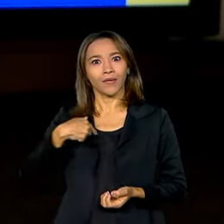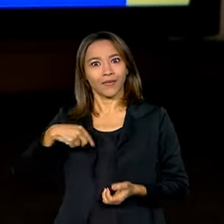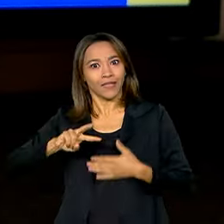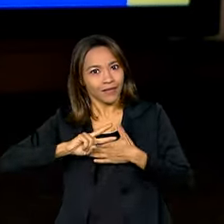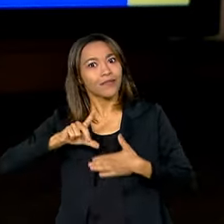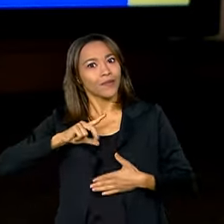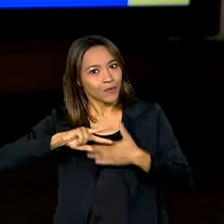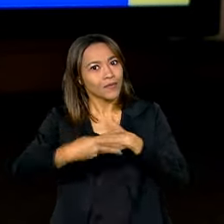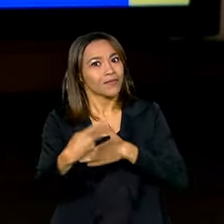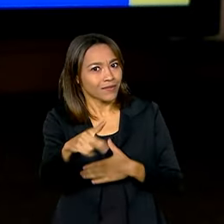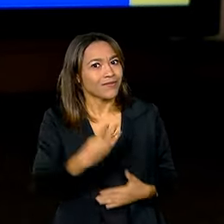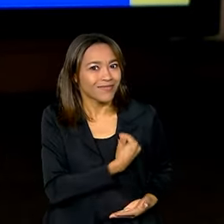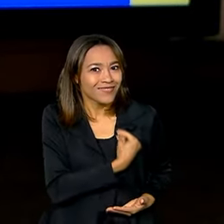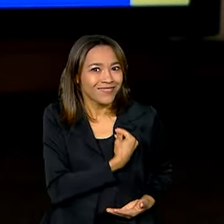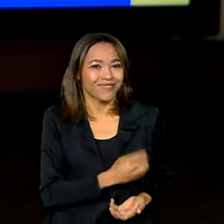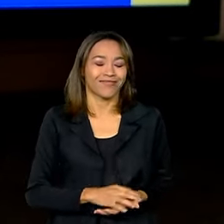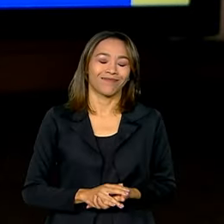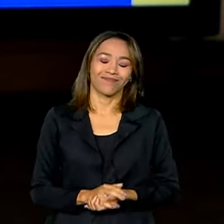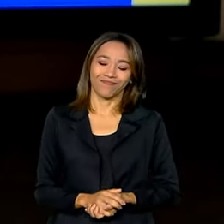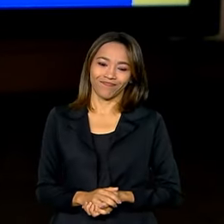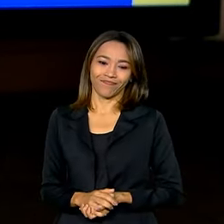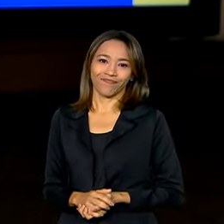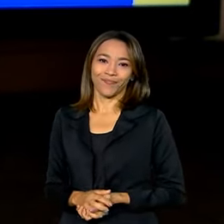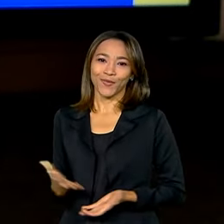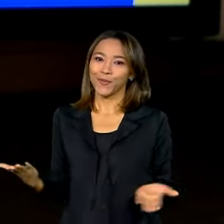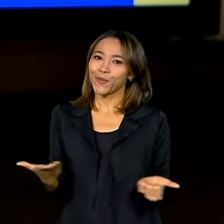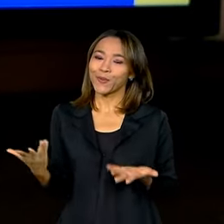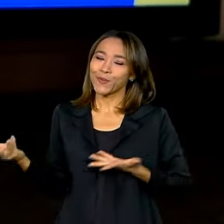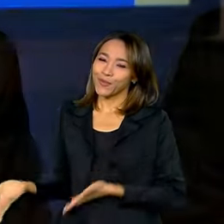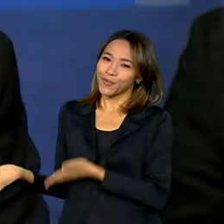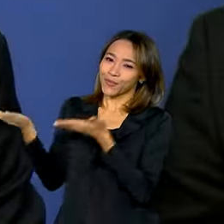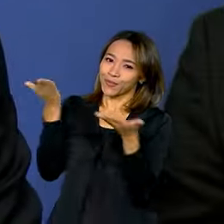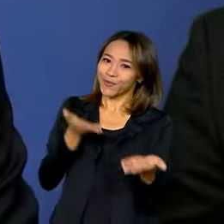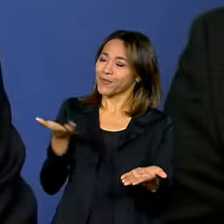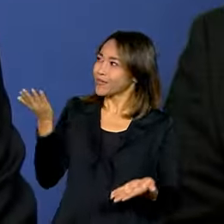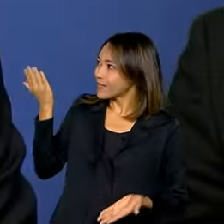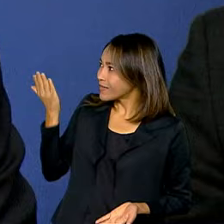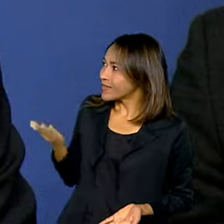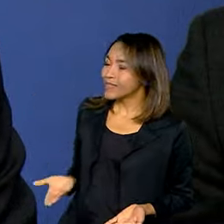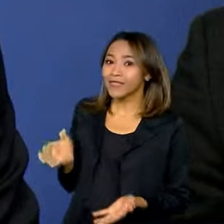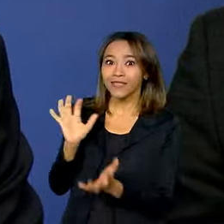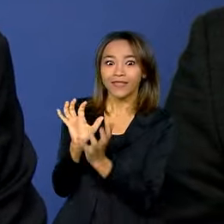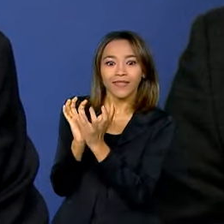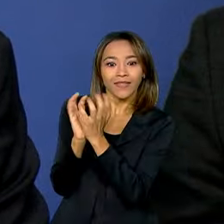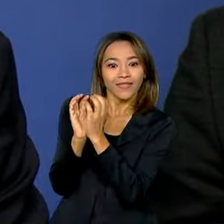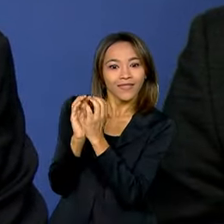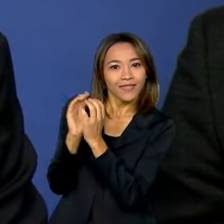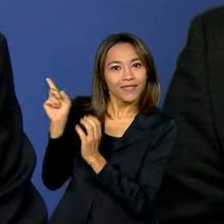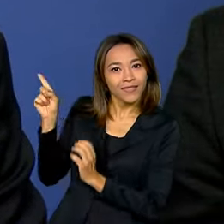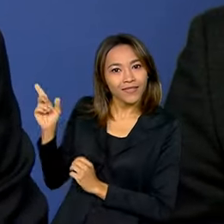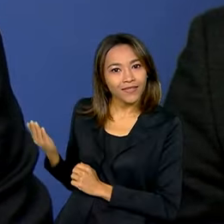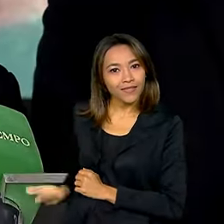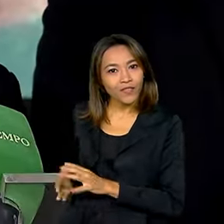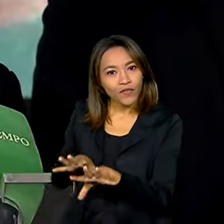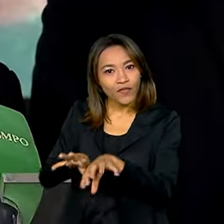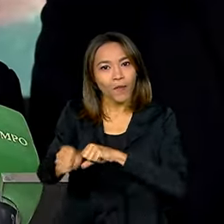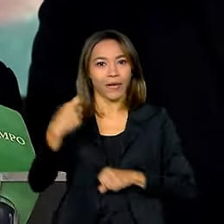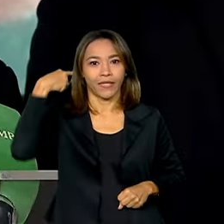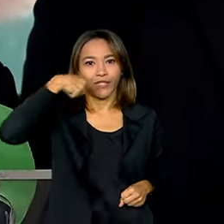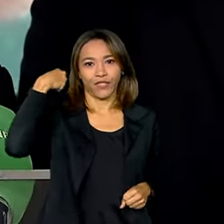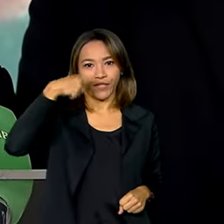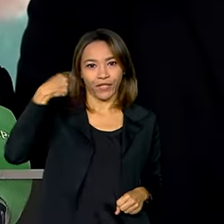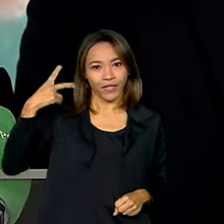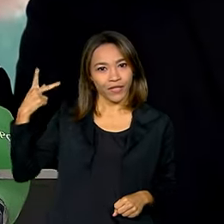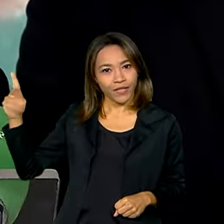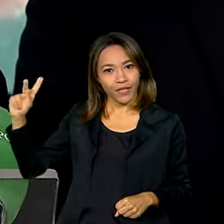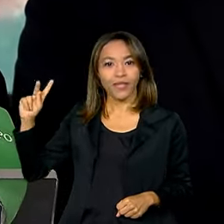vida. E o nosso convidado de hoje é pernambucano do Recife. Formado em Direito pela Faculdade de